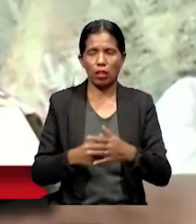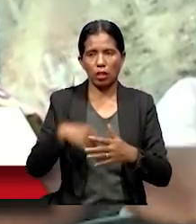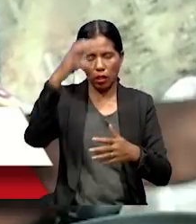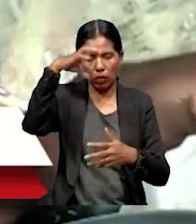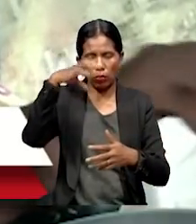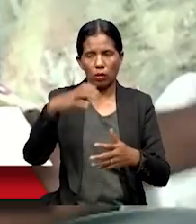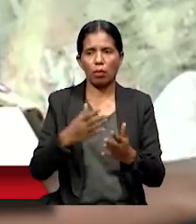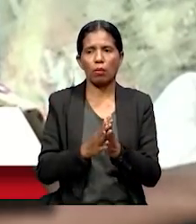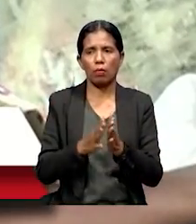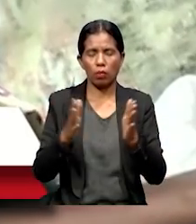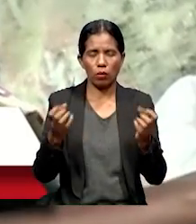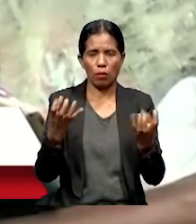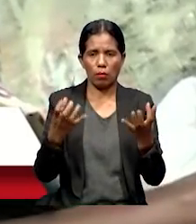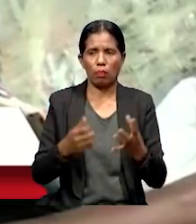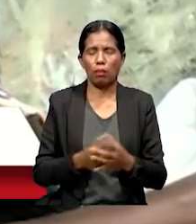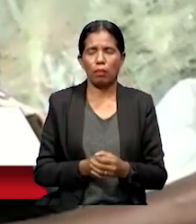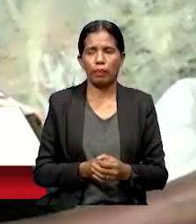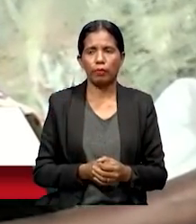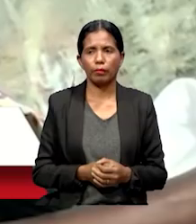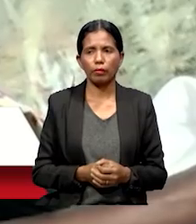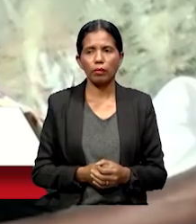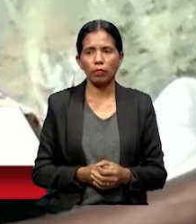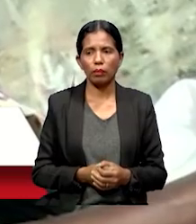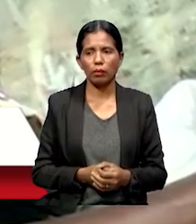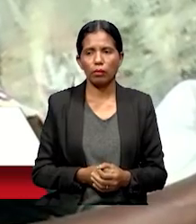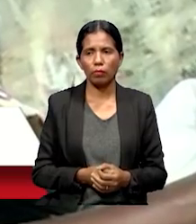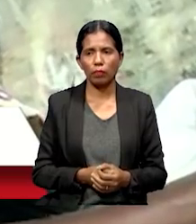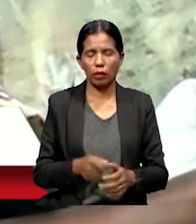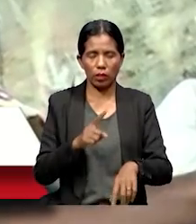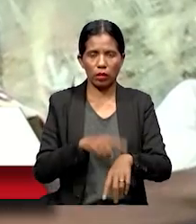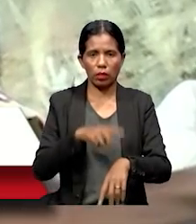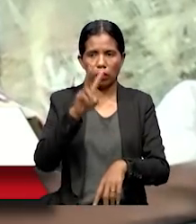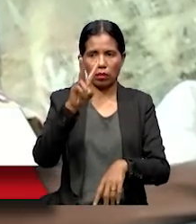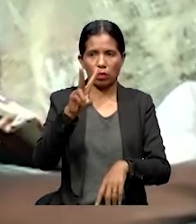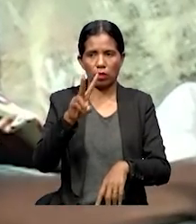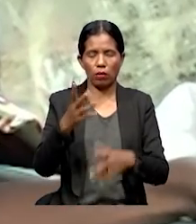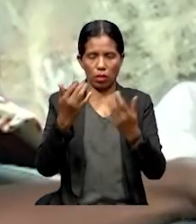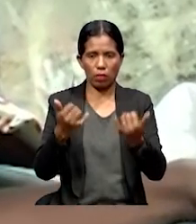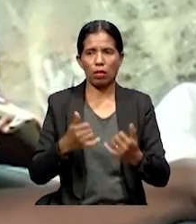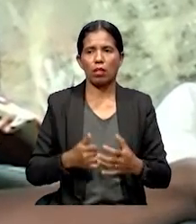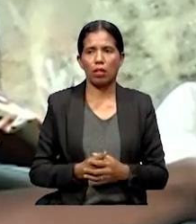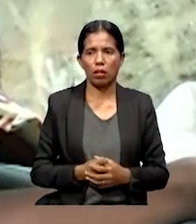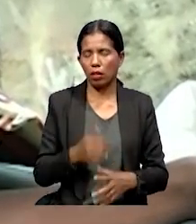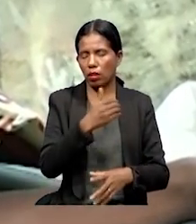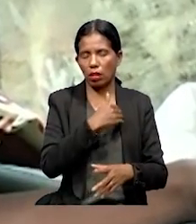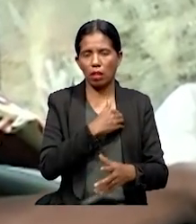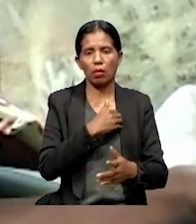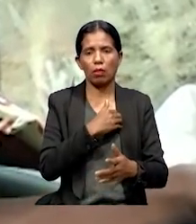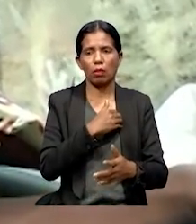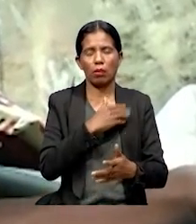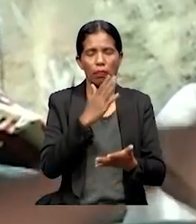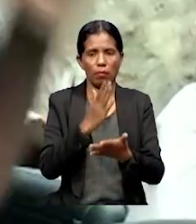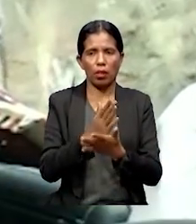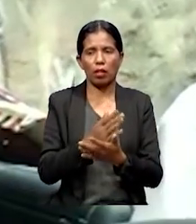dere samba, udang, komeso husi jam, jam 2 to agora, serap paradet mebe,